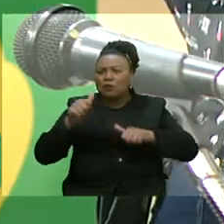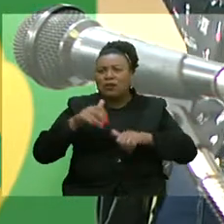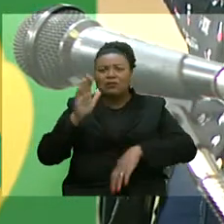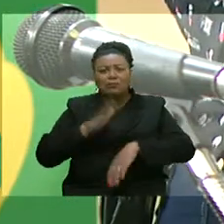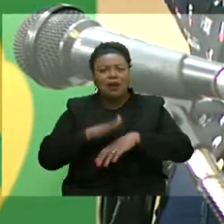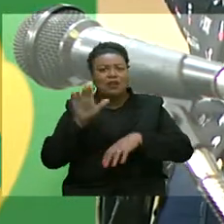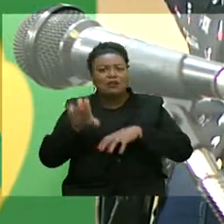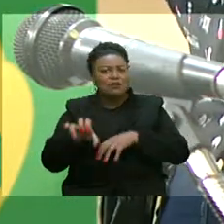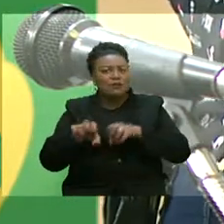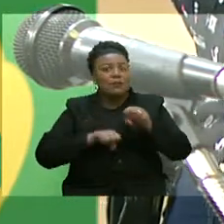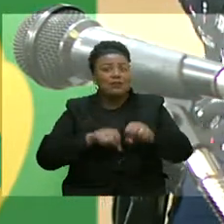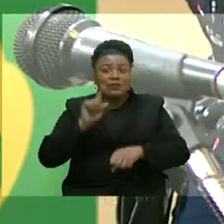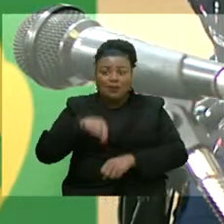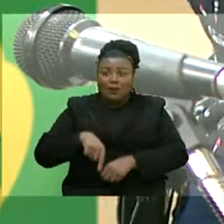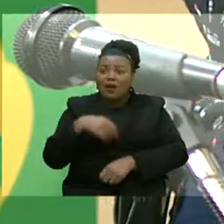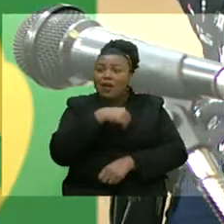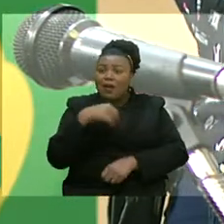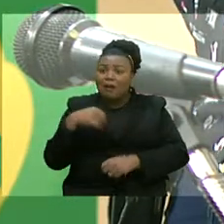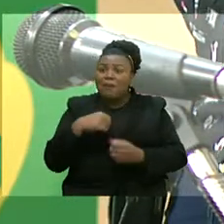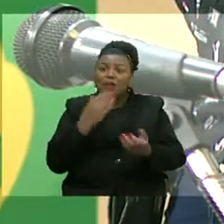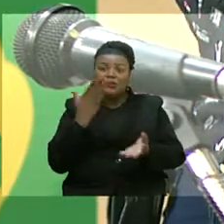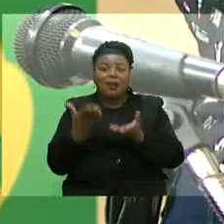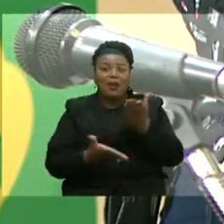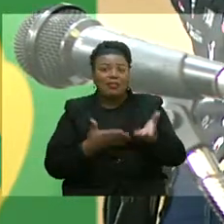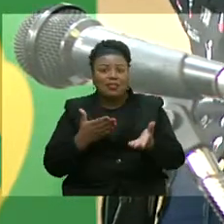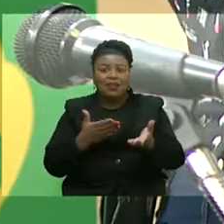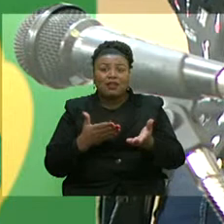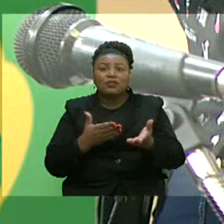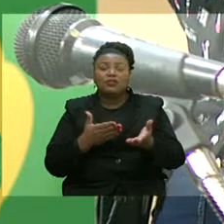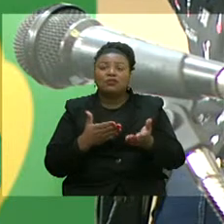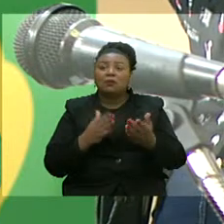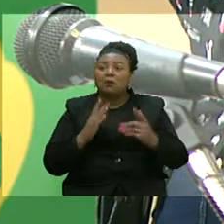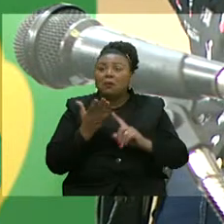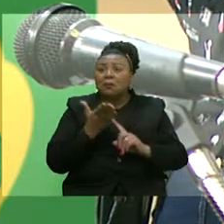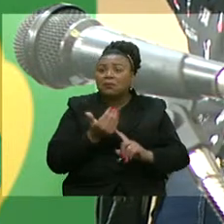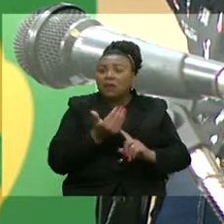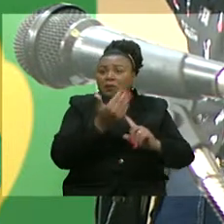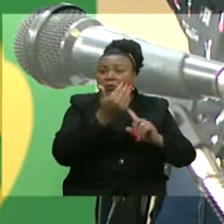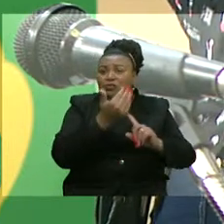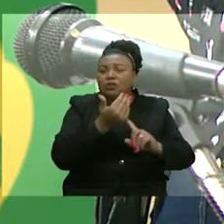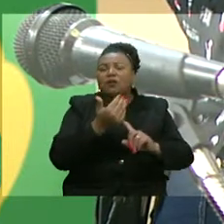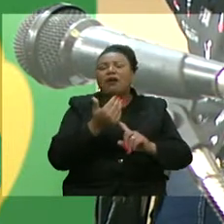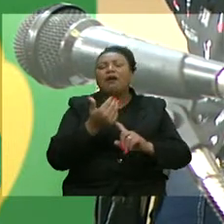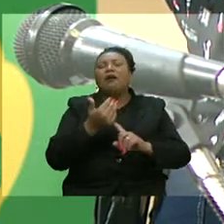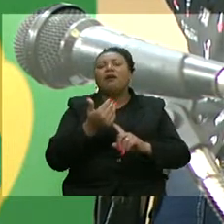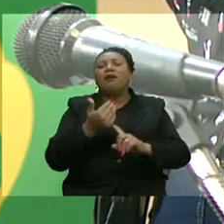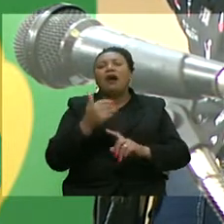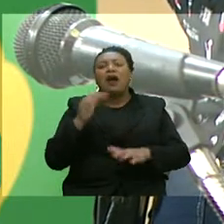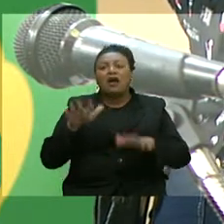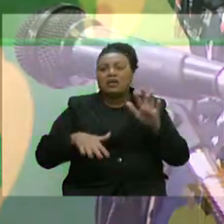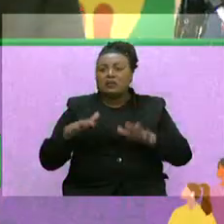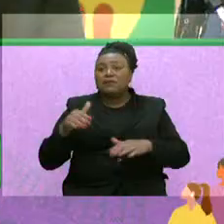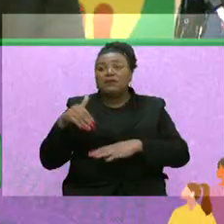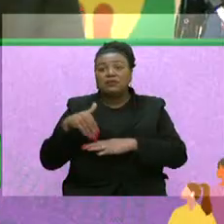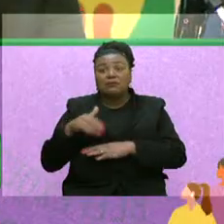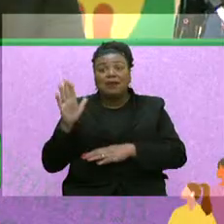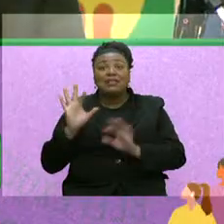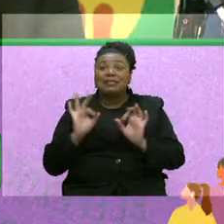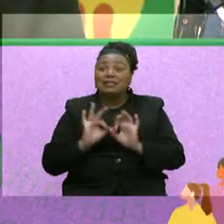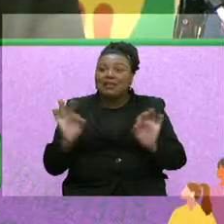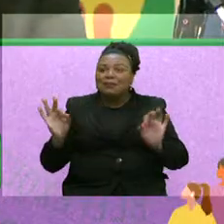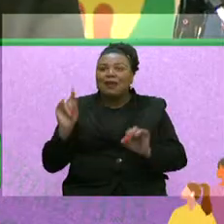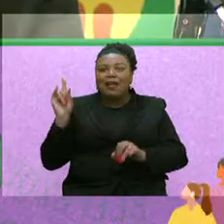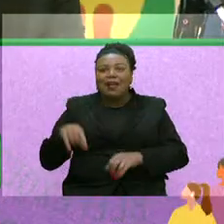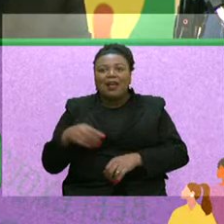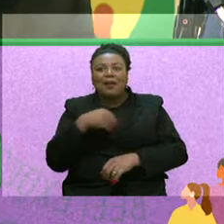formação, aquele médico que atende com um armamentário tecnológico, muitas vezes mais simples, que é